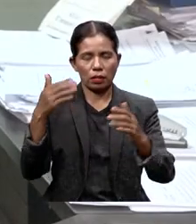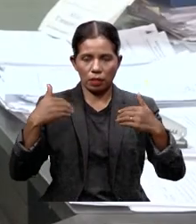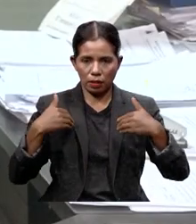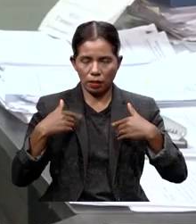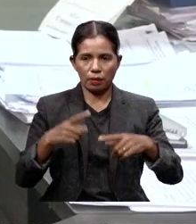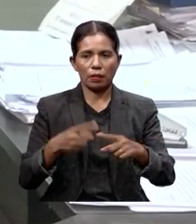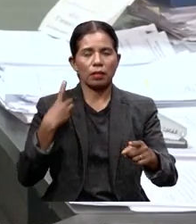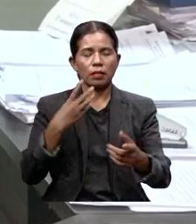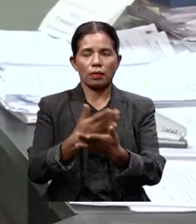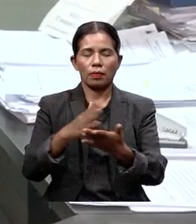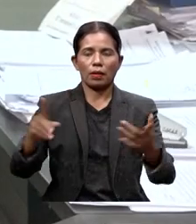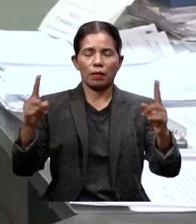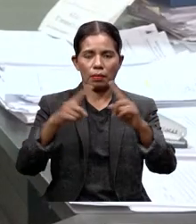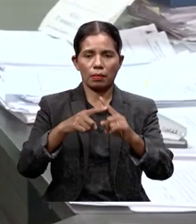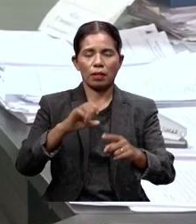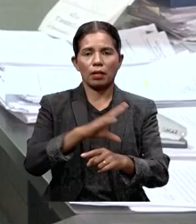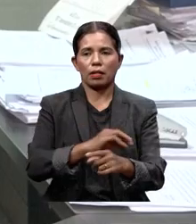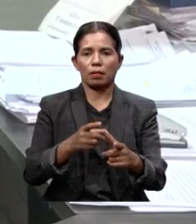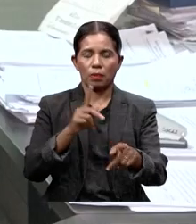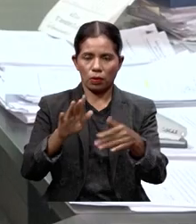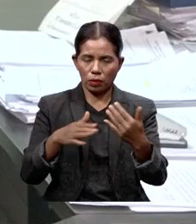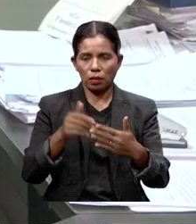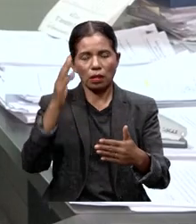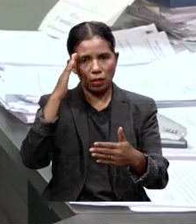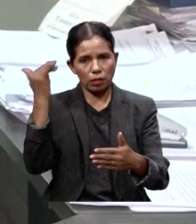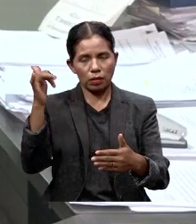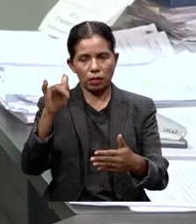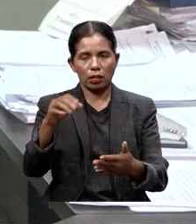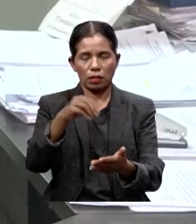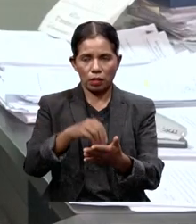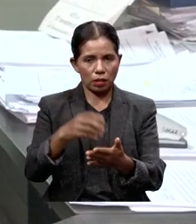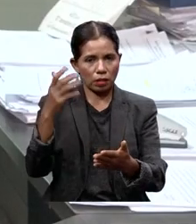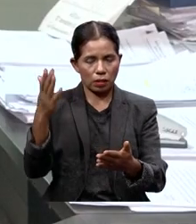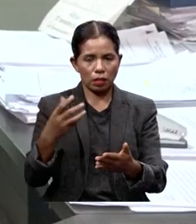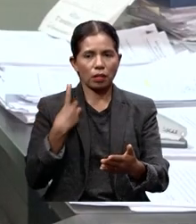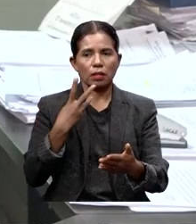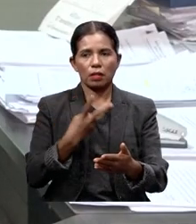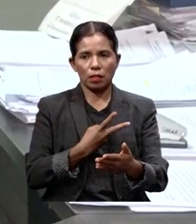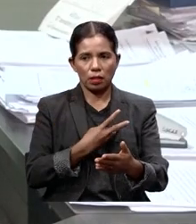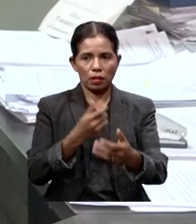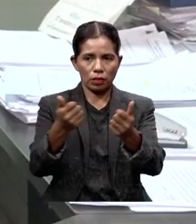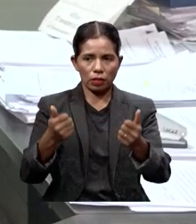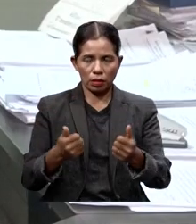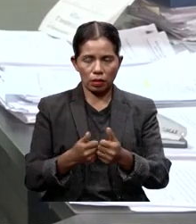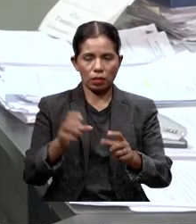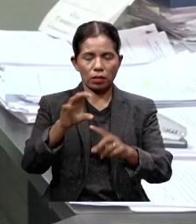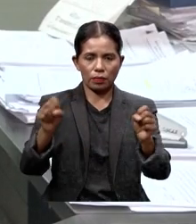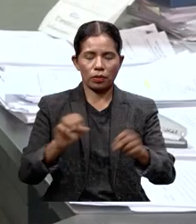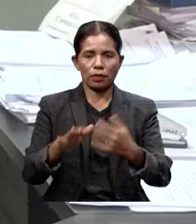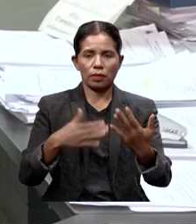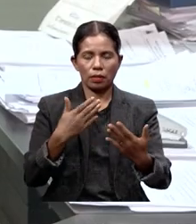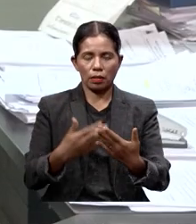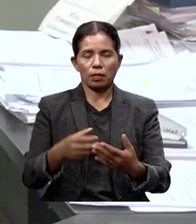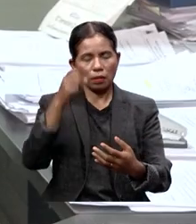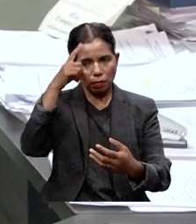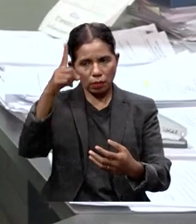horario ta fa hela ba itania zona sira hanui o sira horario ta se ta hela mos ia itania autoridade local se si, sub sira para pel menos